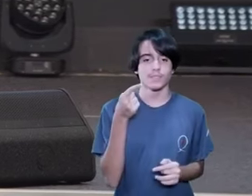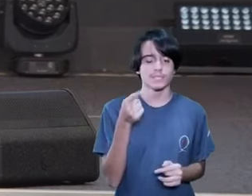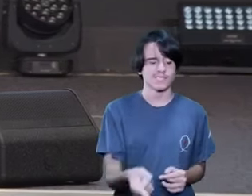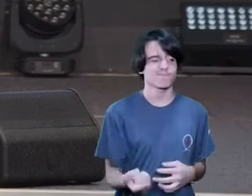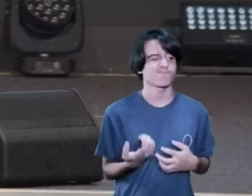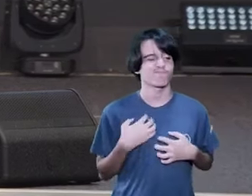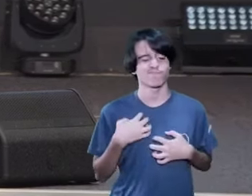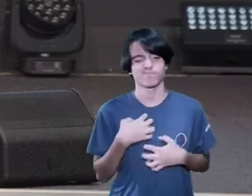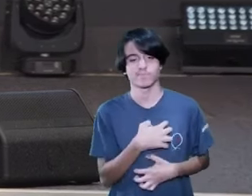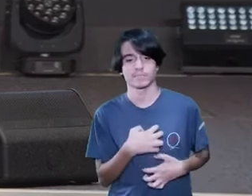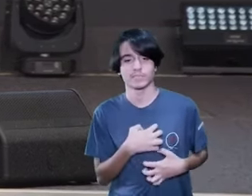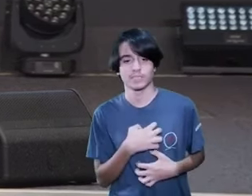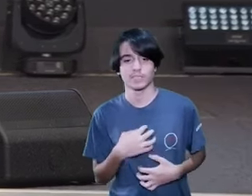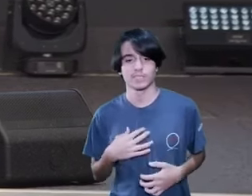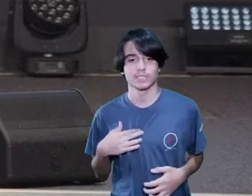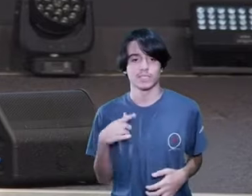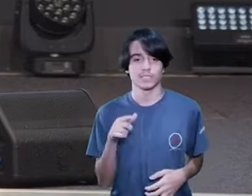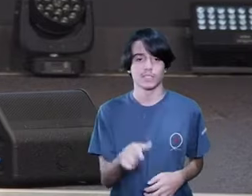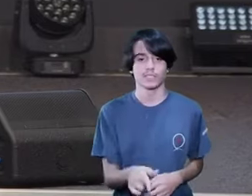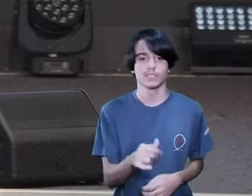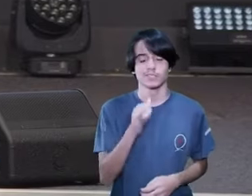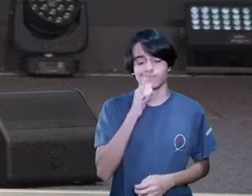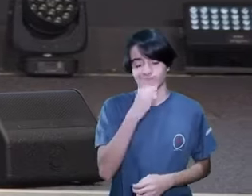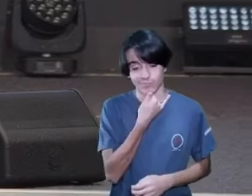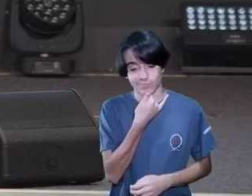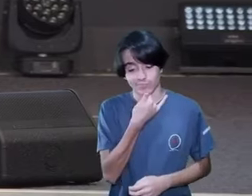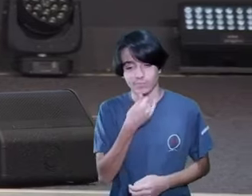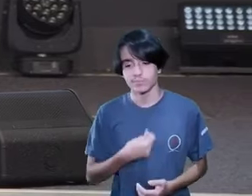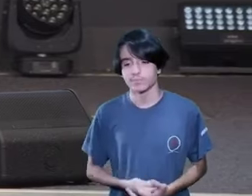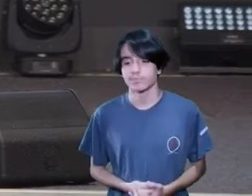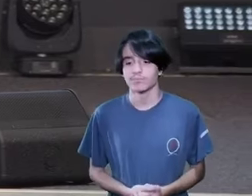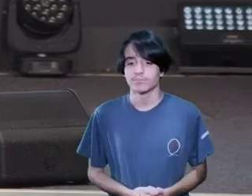contrariado. Tem outra versão que diz: e ele, pesaroso,